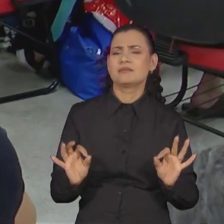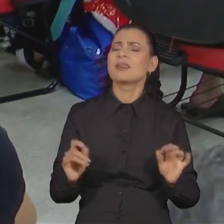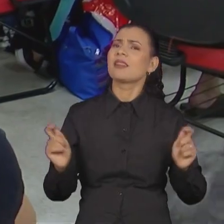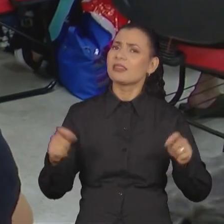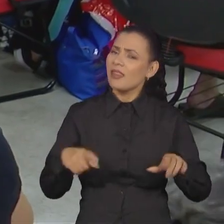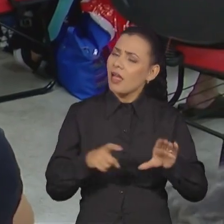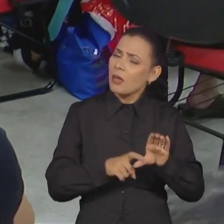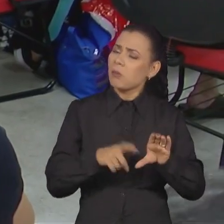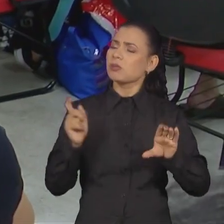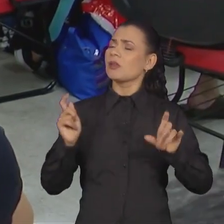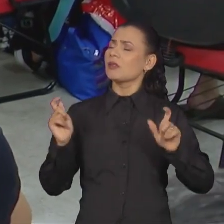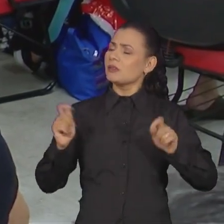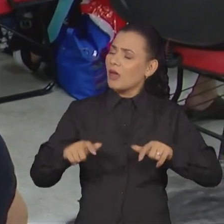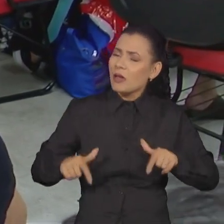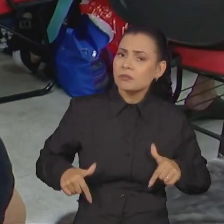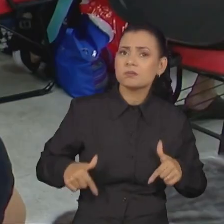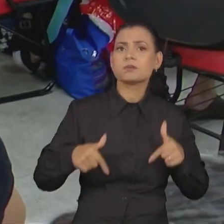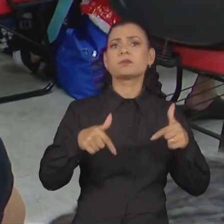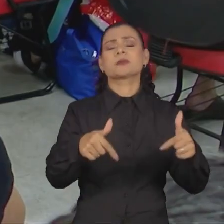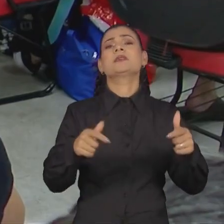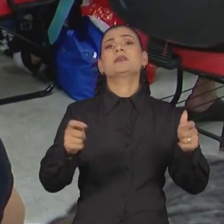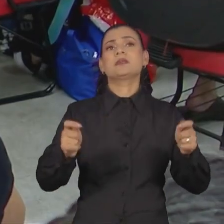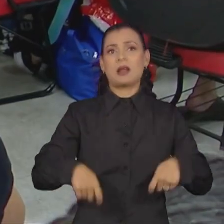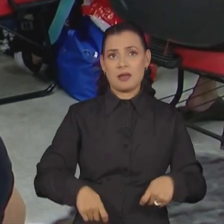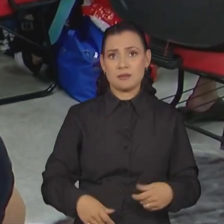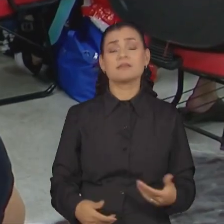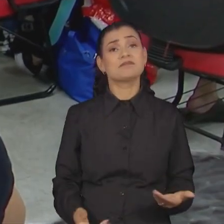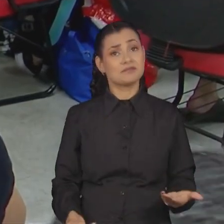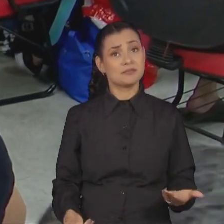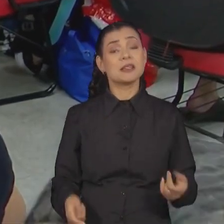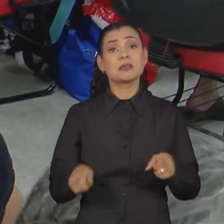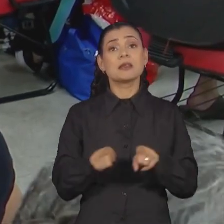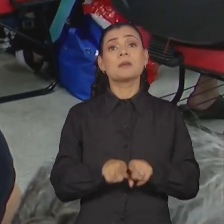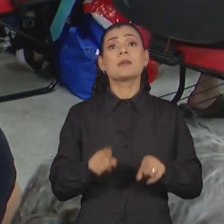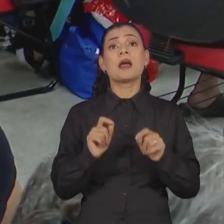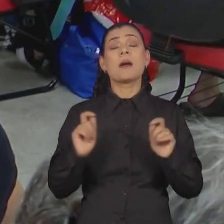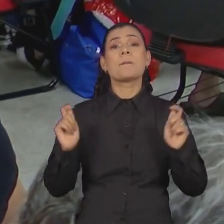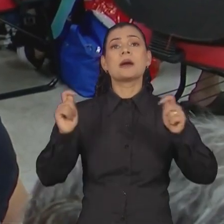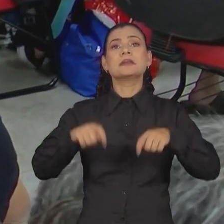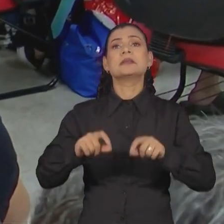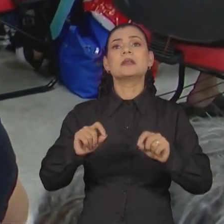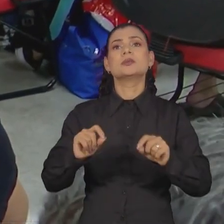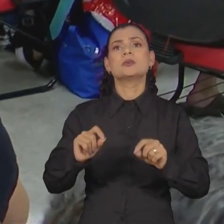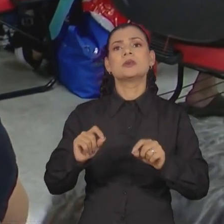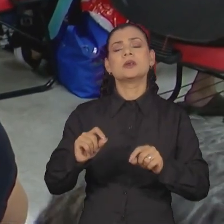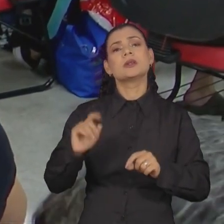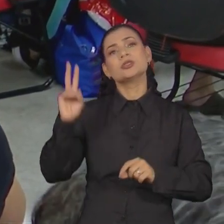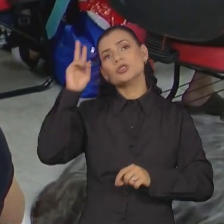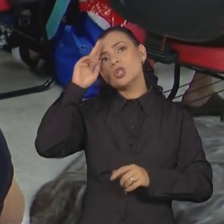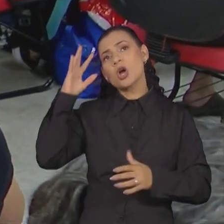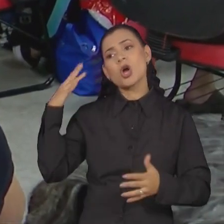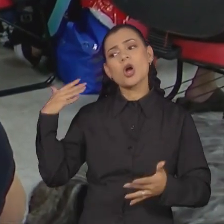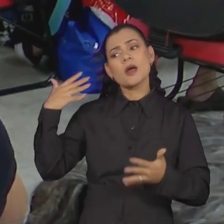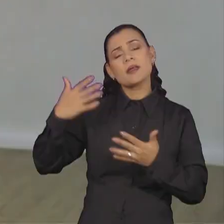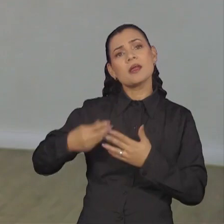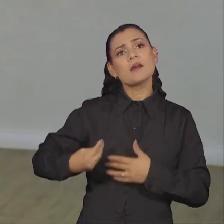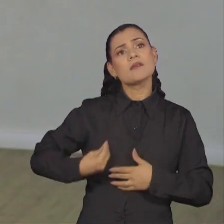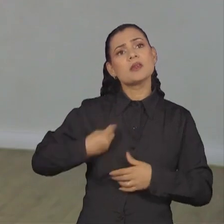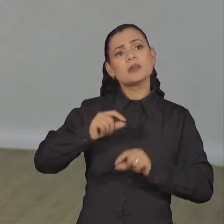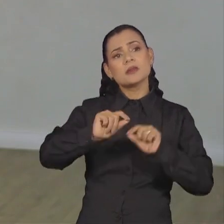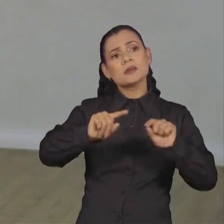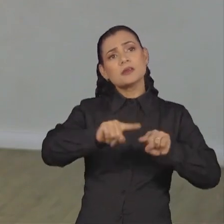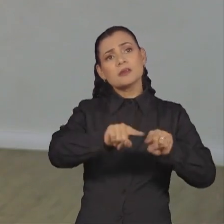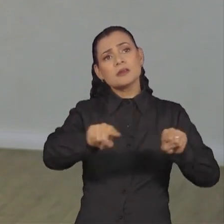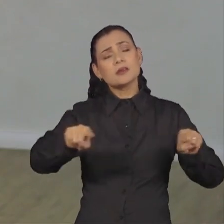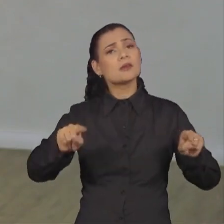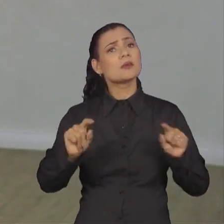coisa. Elas podem, e muito mais. É a capacidade que elas têm dessa história de vida, traz para